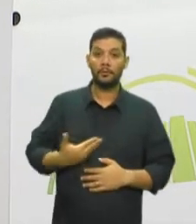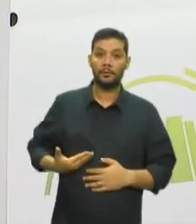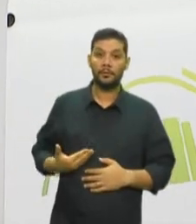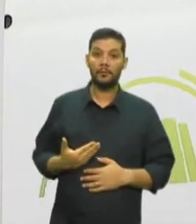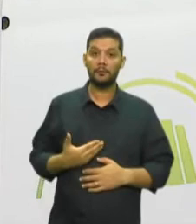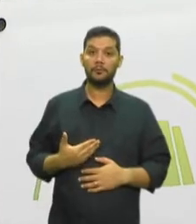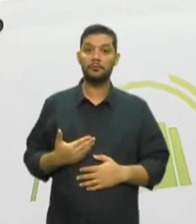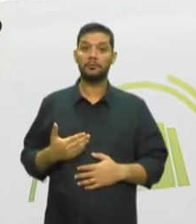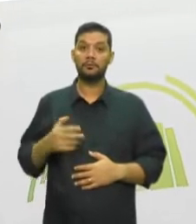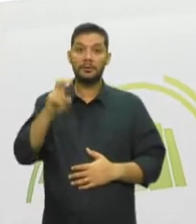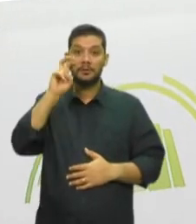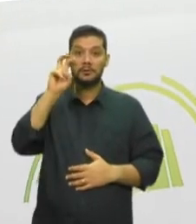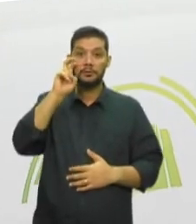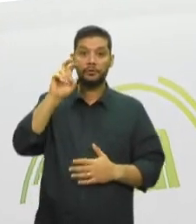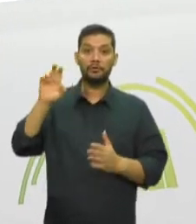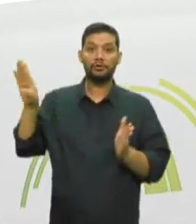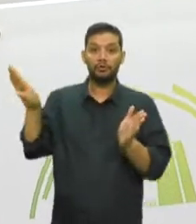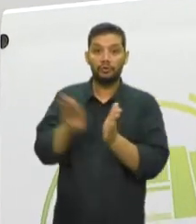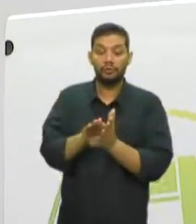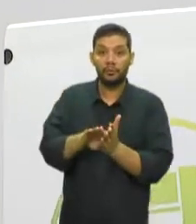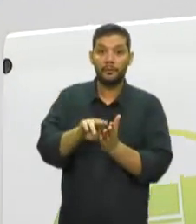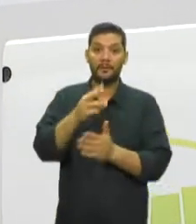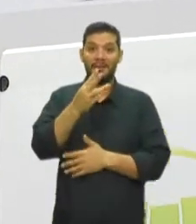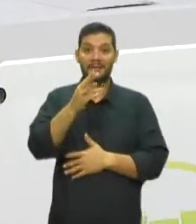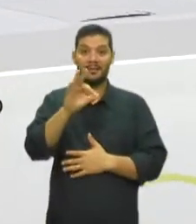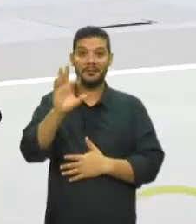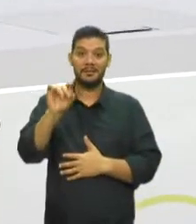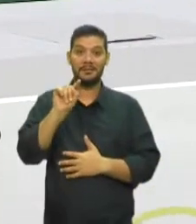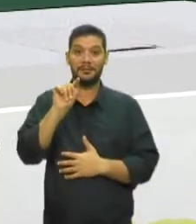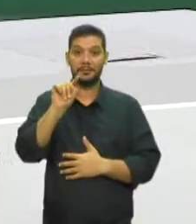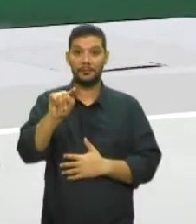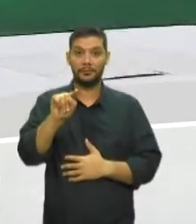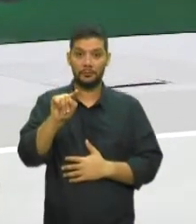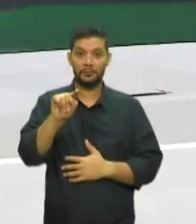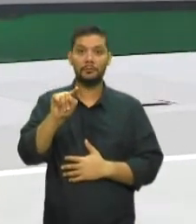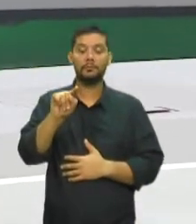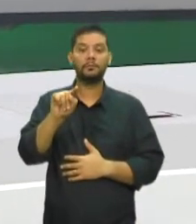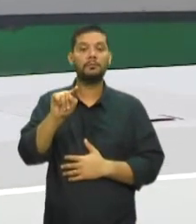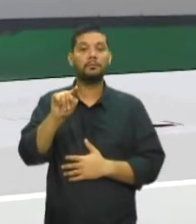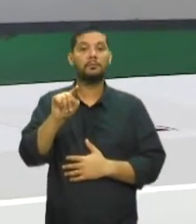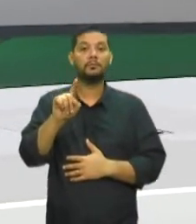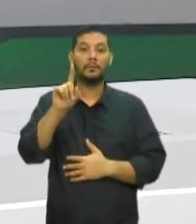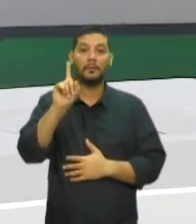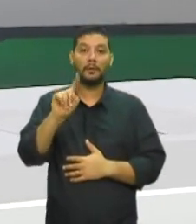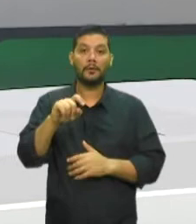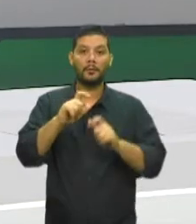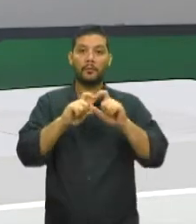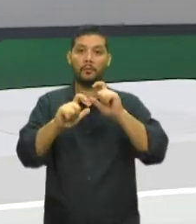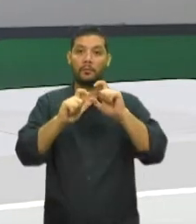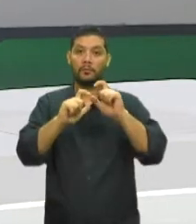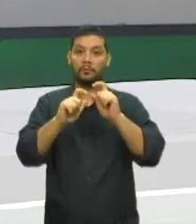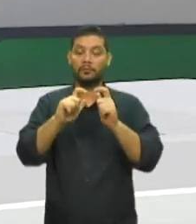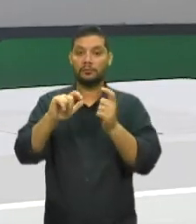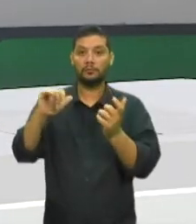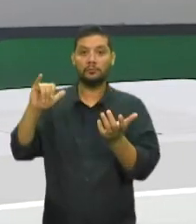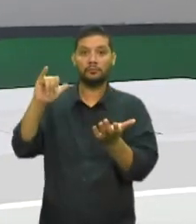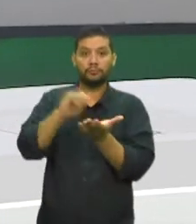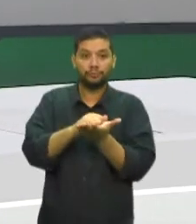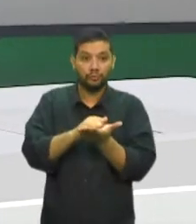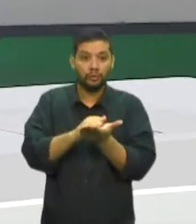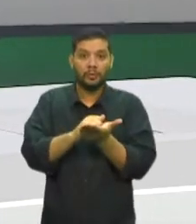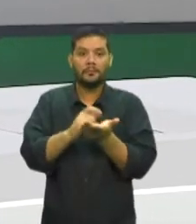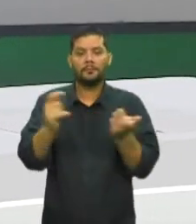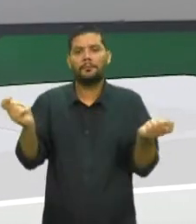nesta quinta-feira 300 mil doses da vacina Coronavac. Com essa nova remessa, o Ceará atinge a